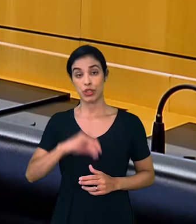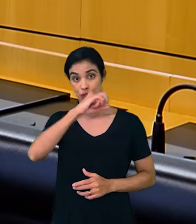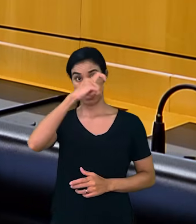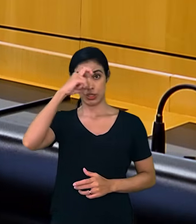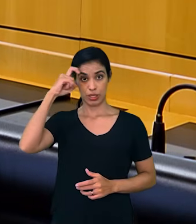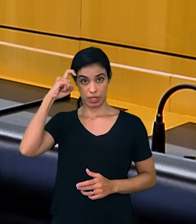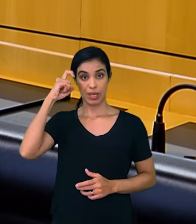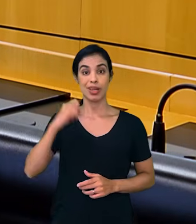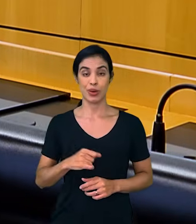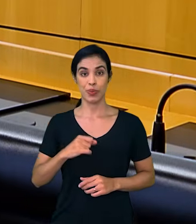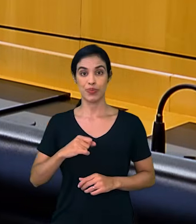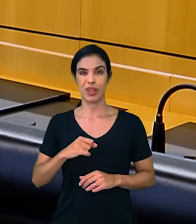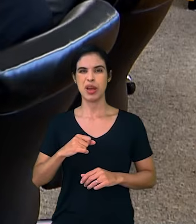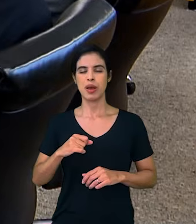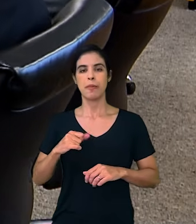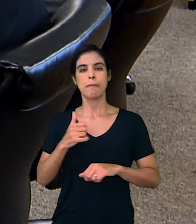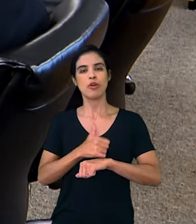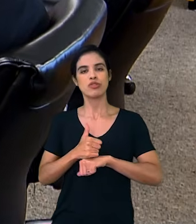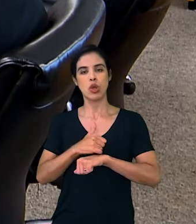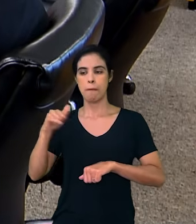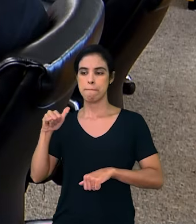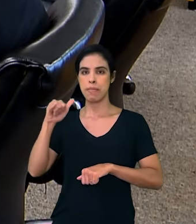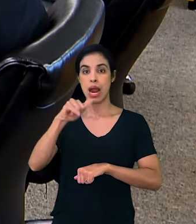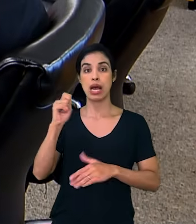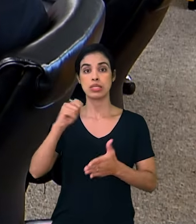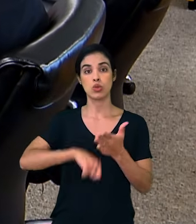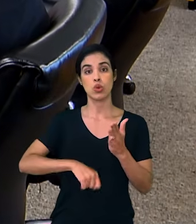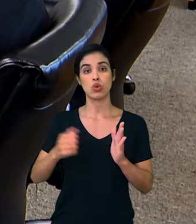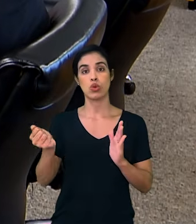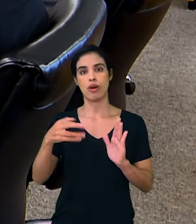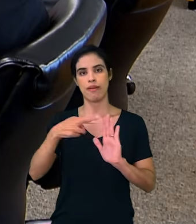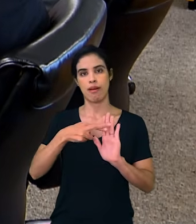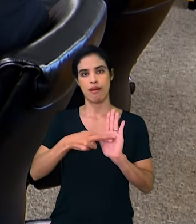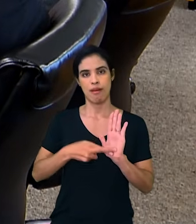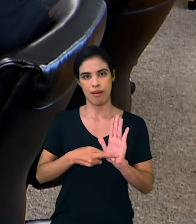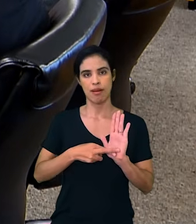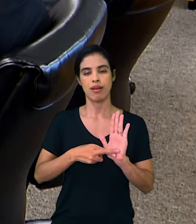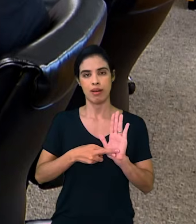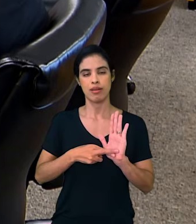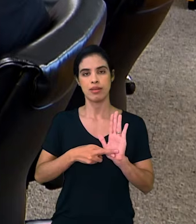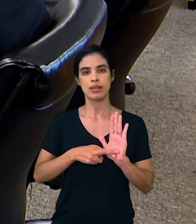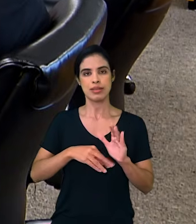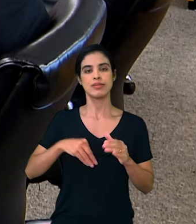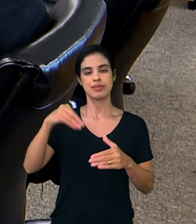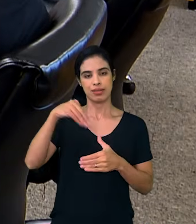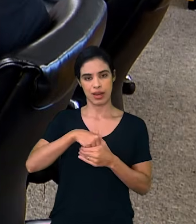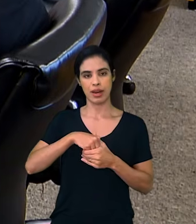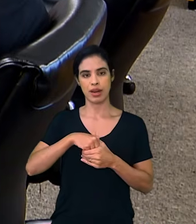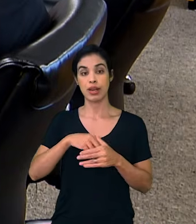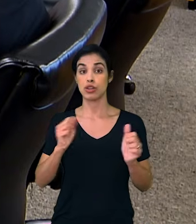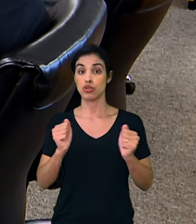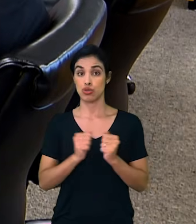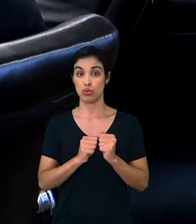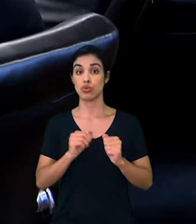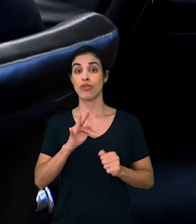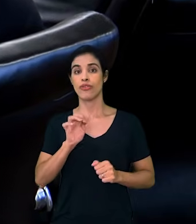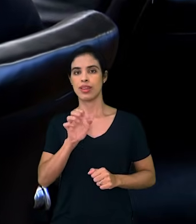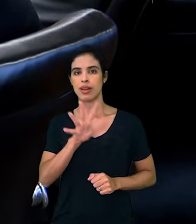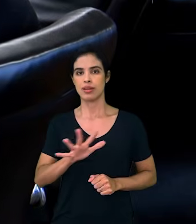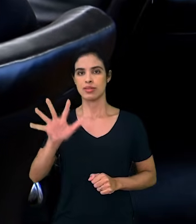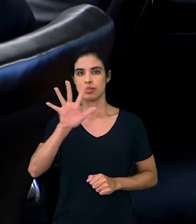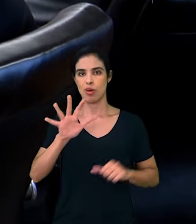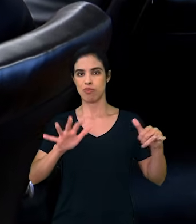os aeroviários assinaram uma nova convenção coletiva de trabalho com a Federação Nacional dos Aeronautas e Aeroviários